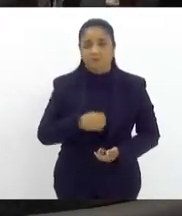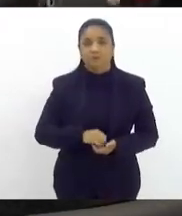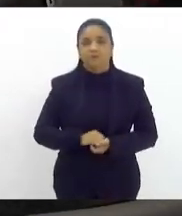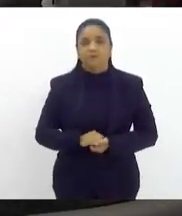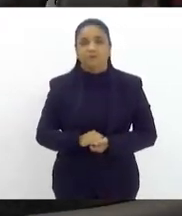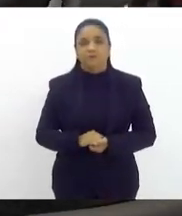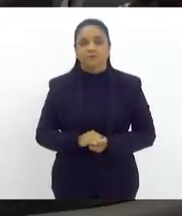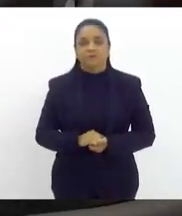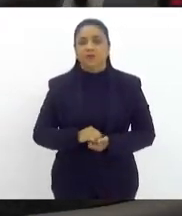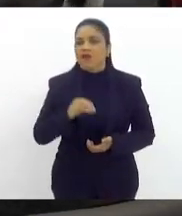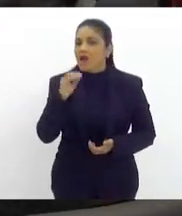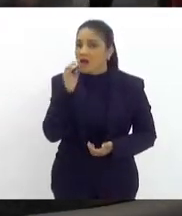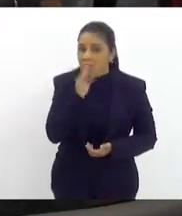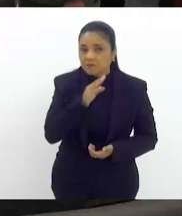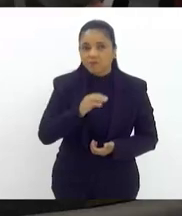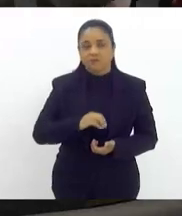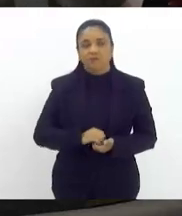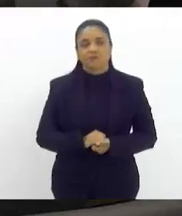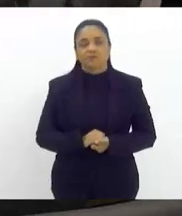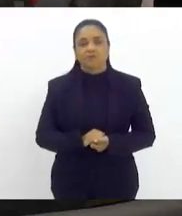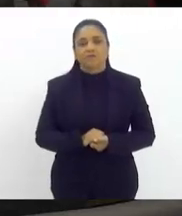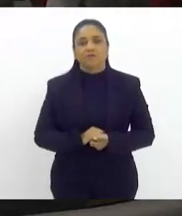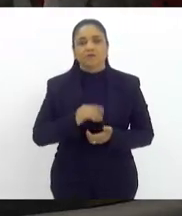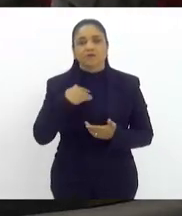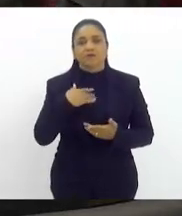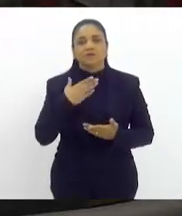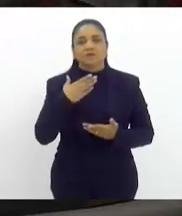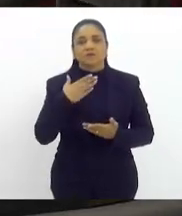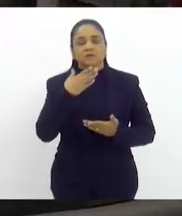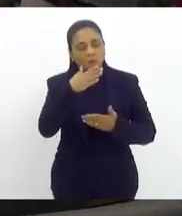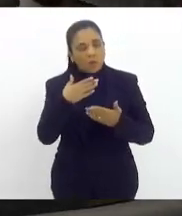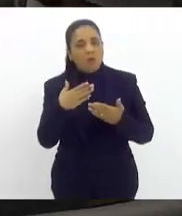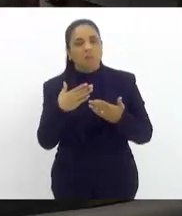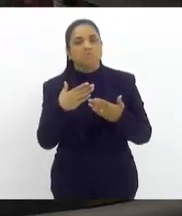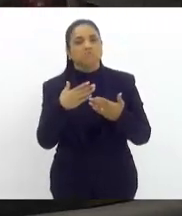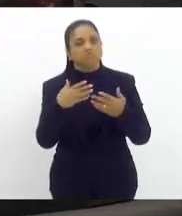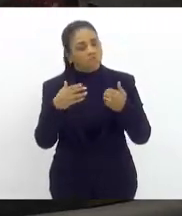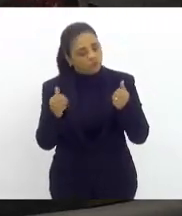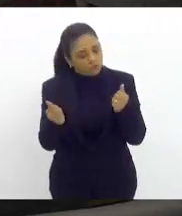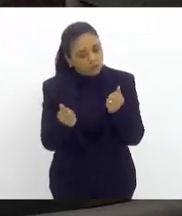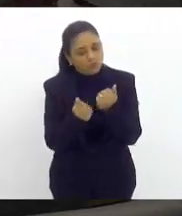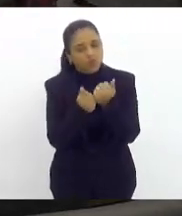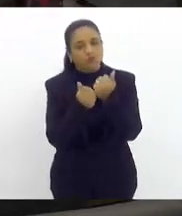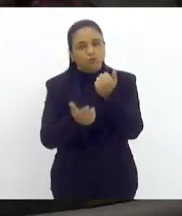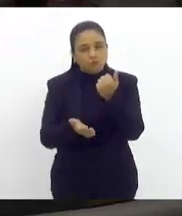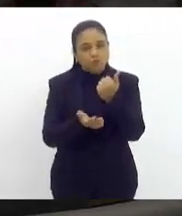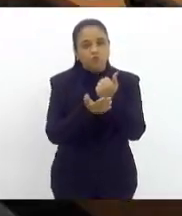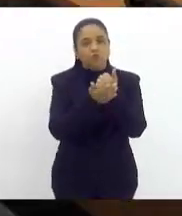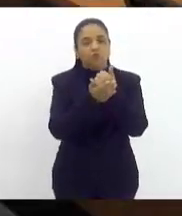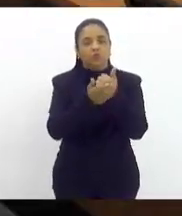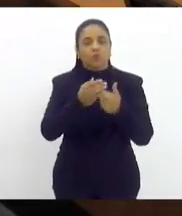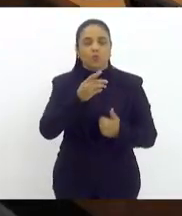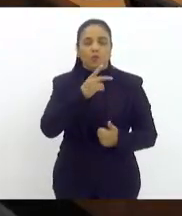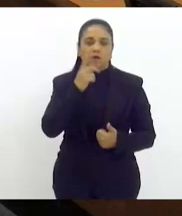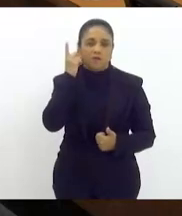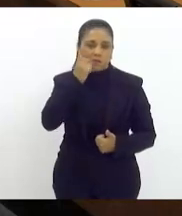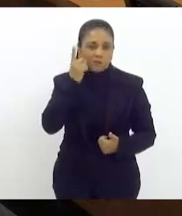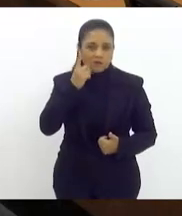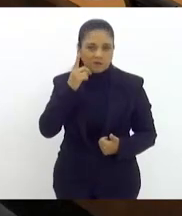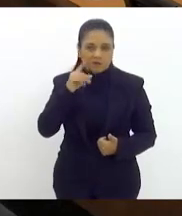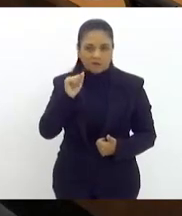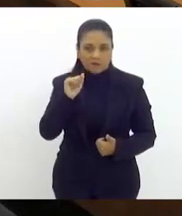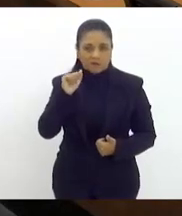É muito rápido. Também para me solidarizar com a deputada Dani Monteiro, e também dizer